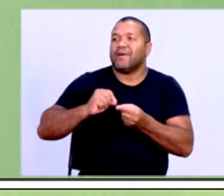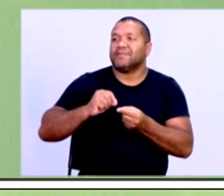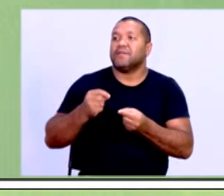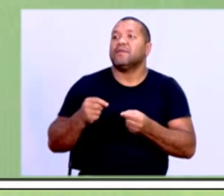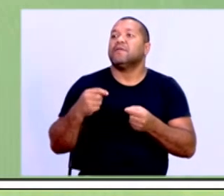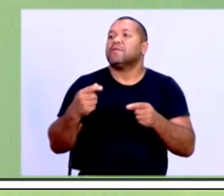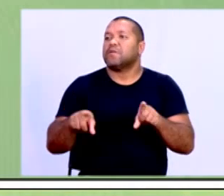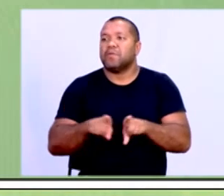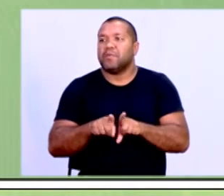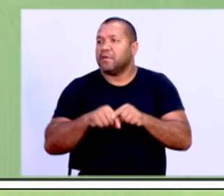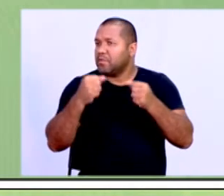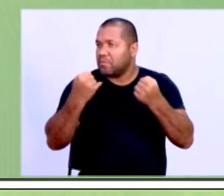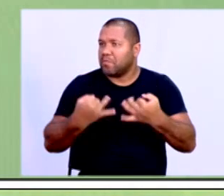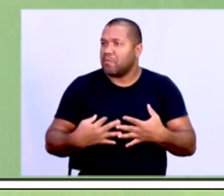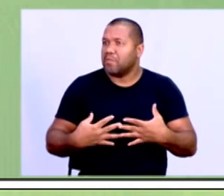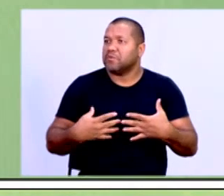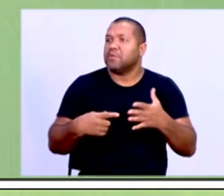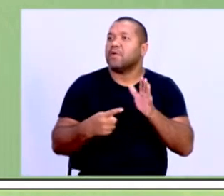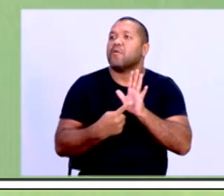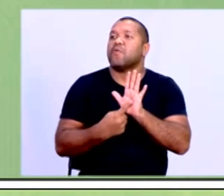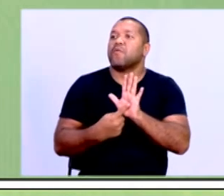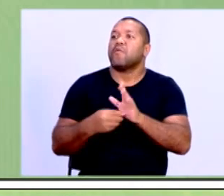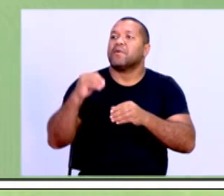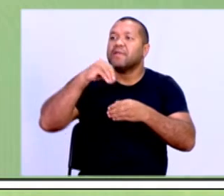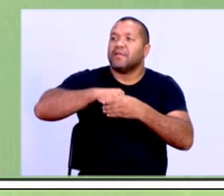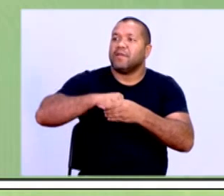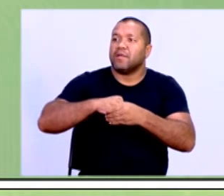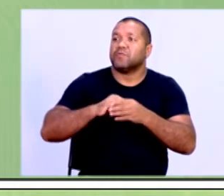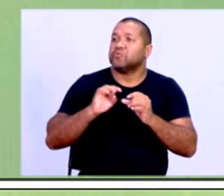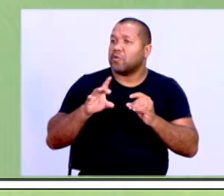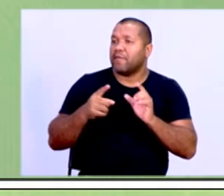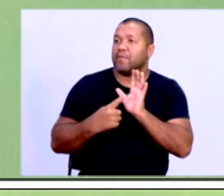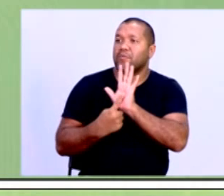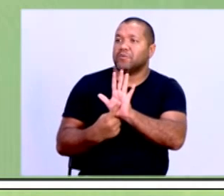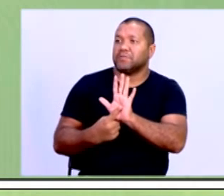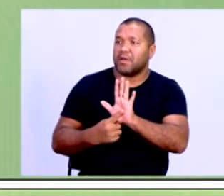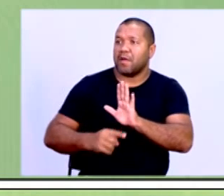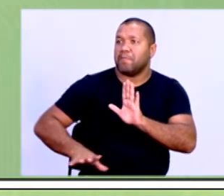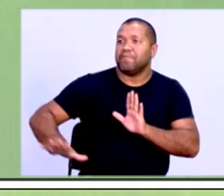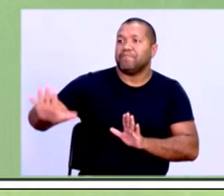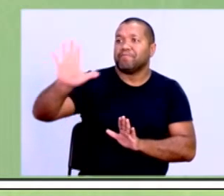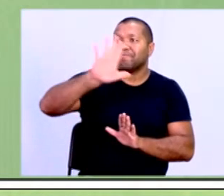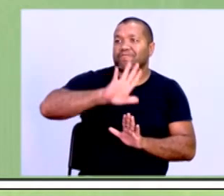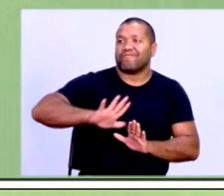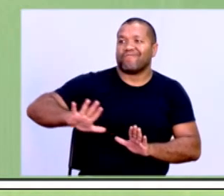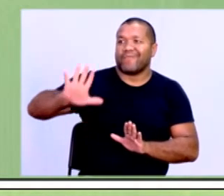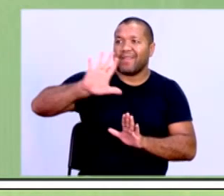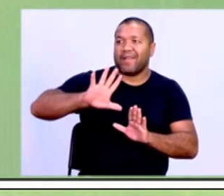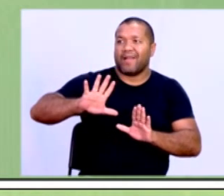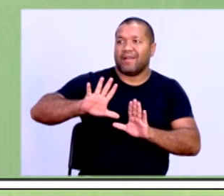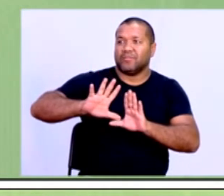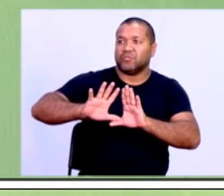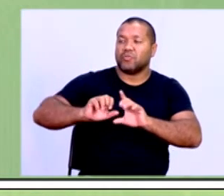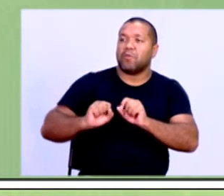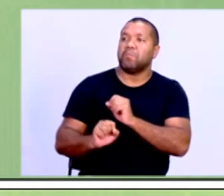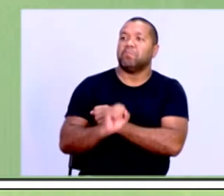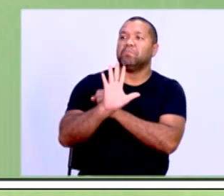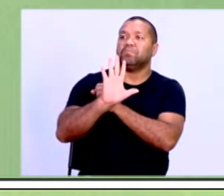tem. Ele só vai mostrar o layout do sistema, certo? É só a